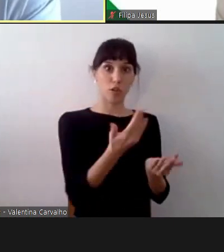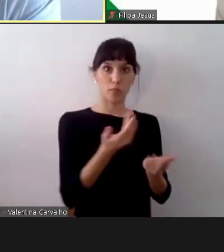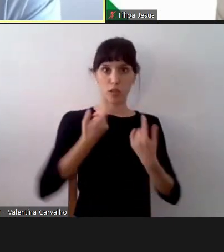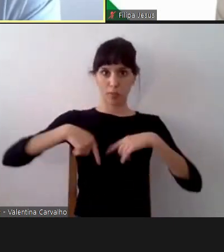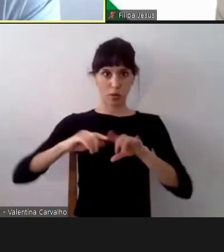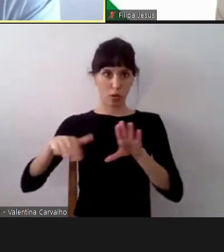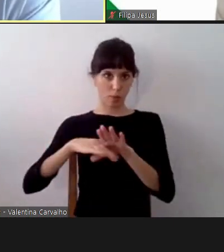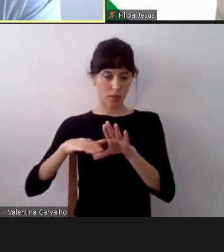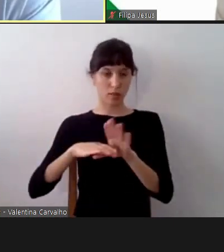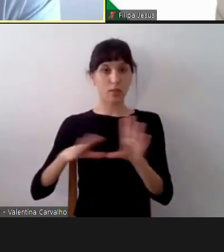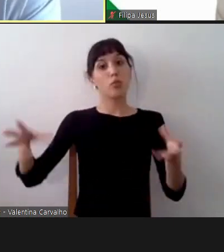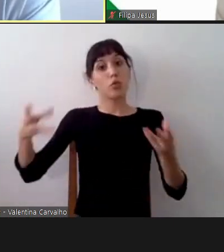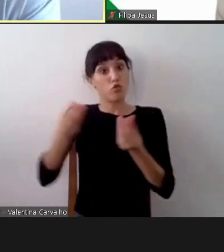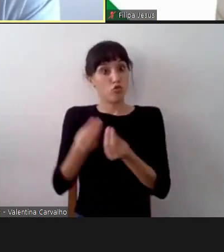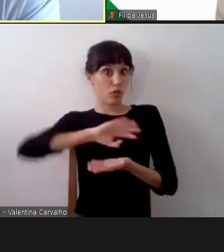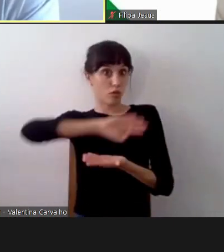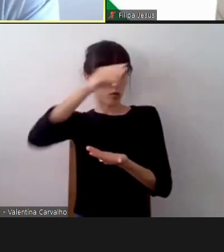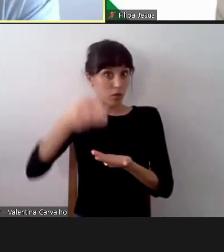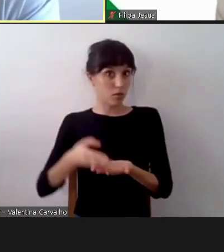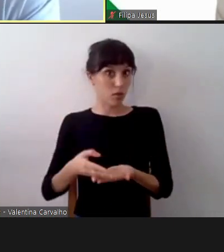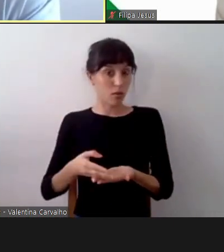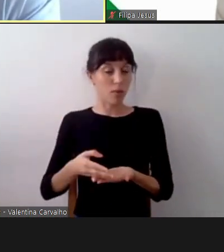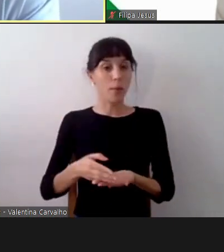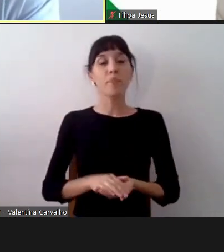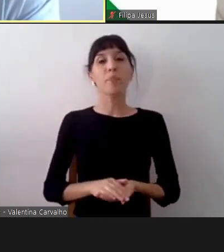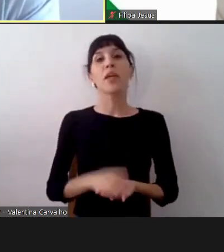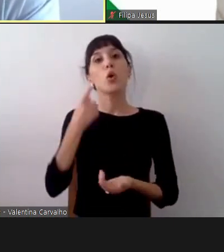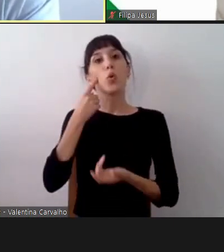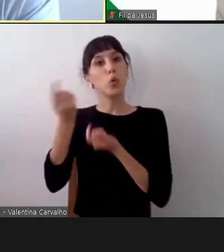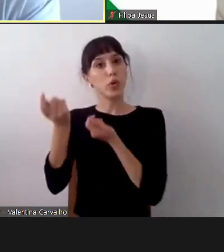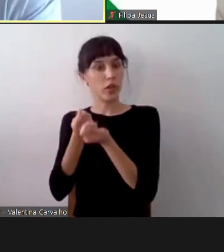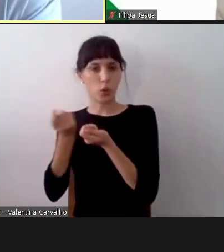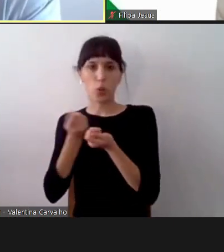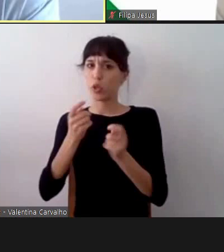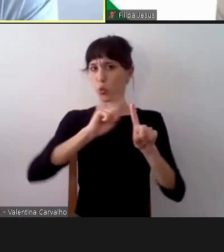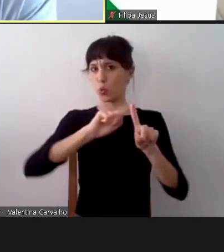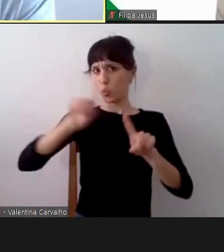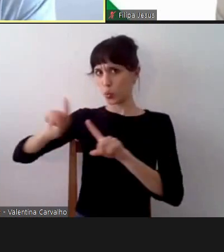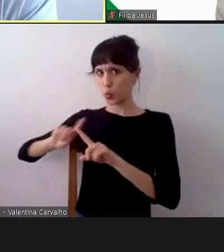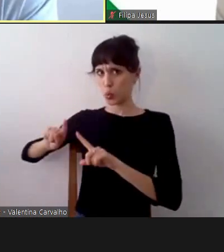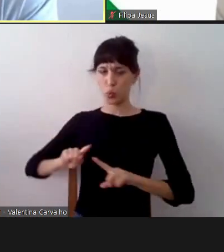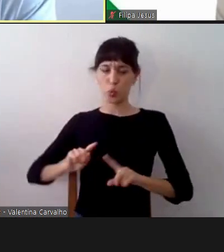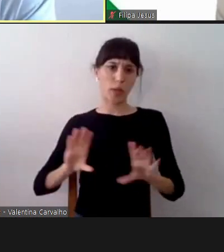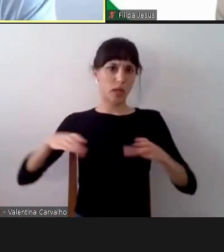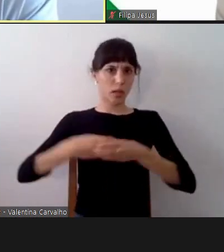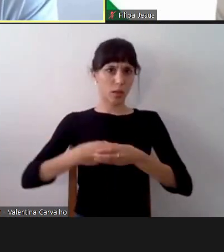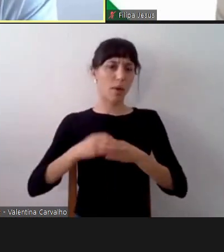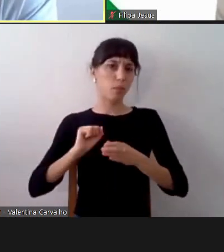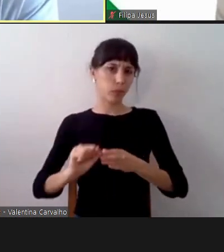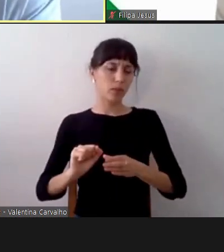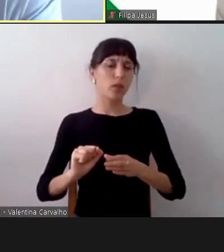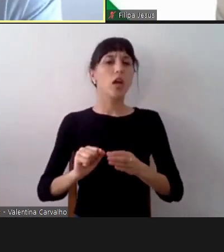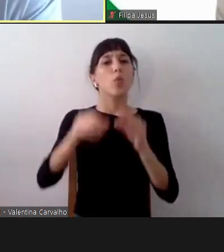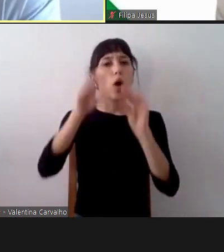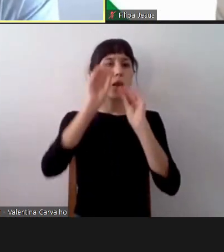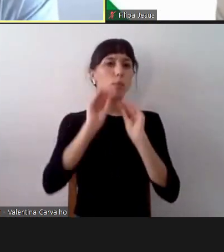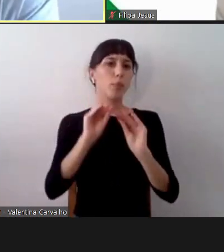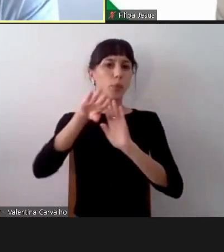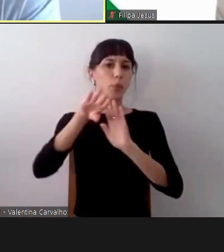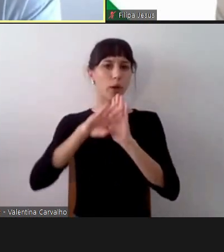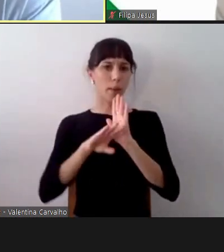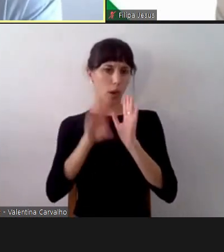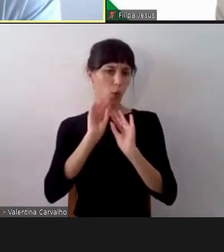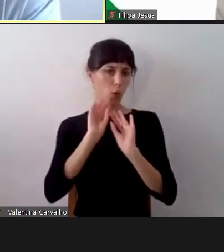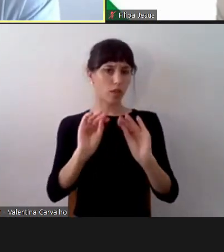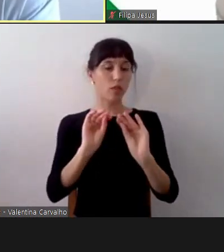a Fundação e, portanto, com a coordenadora e com toda a equipe do programa Qualifica, é nesse momento que é o